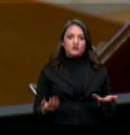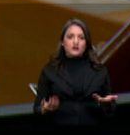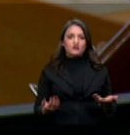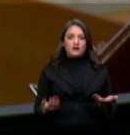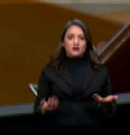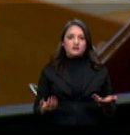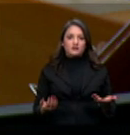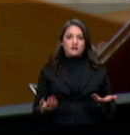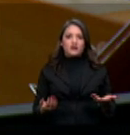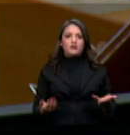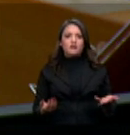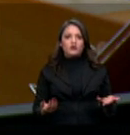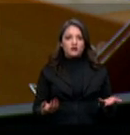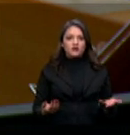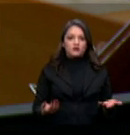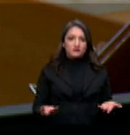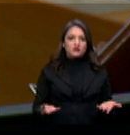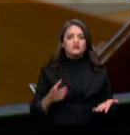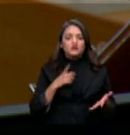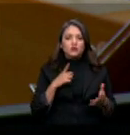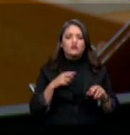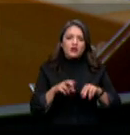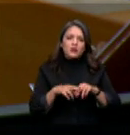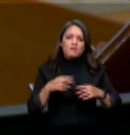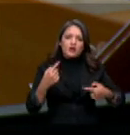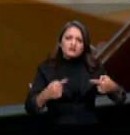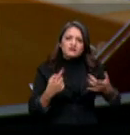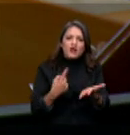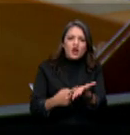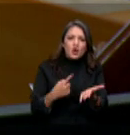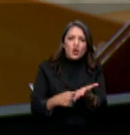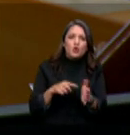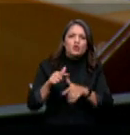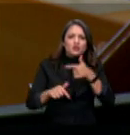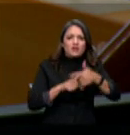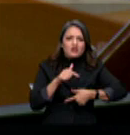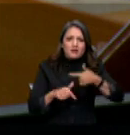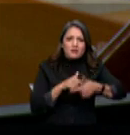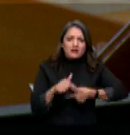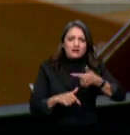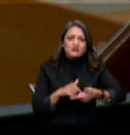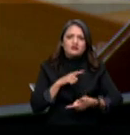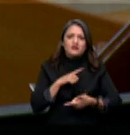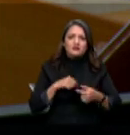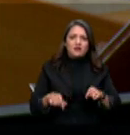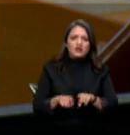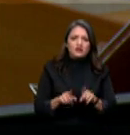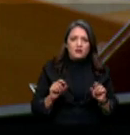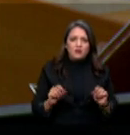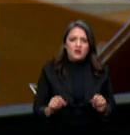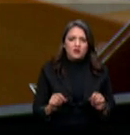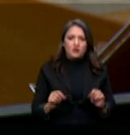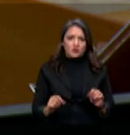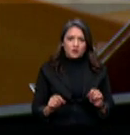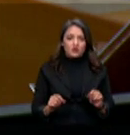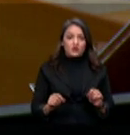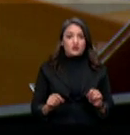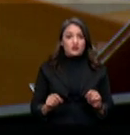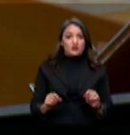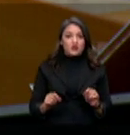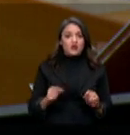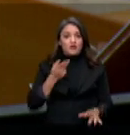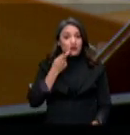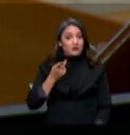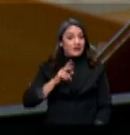SDI-1 da Corte Trabalhista tinha, inclusive, uma OJ dizendo que não